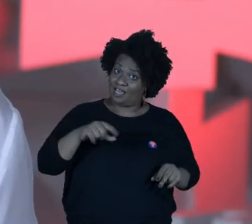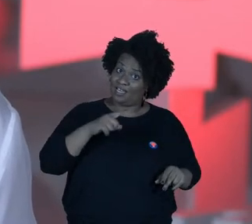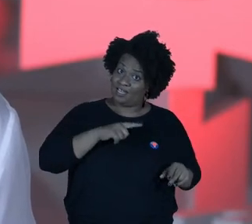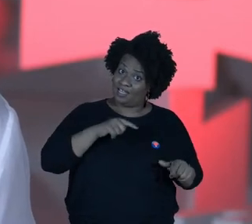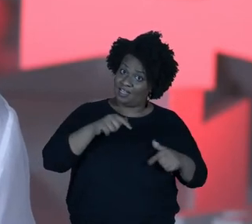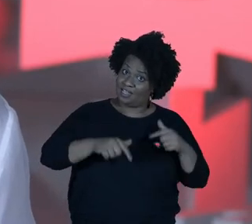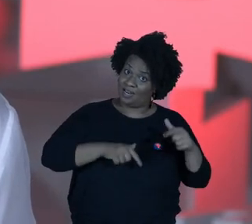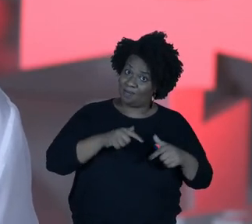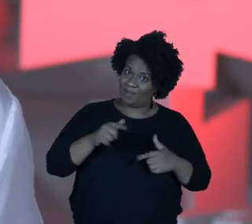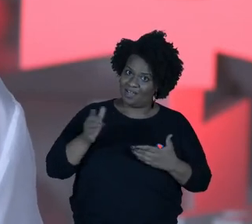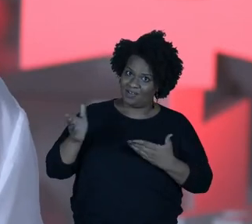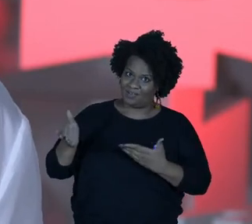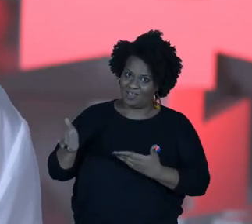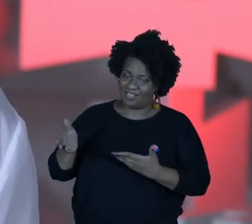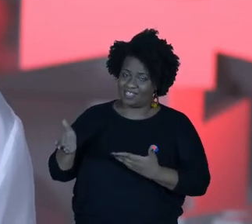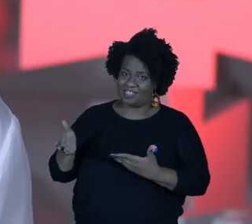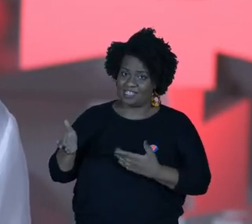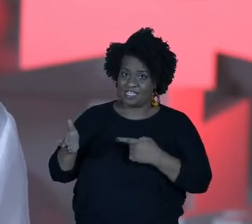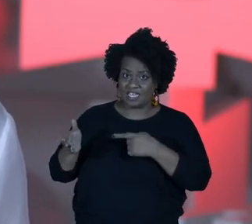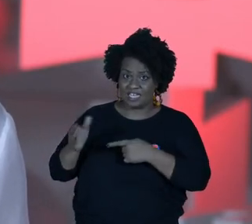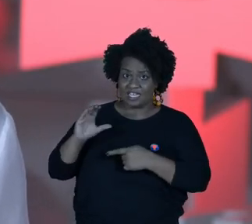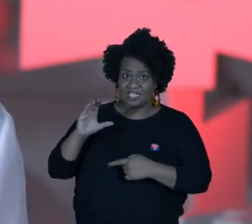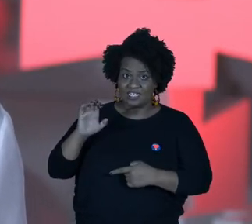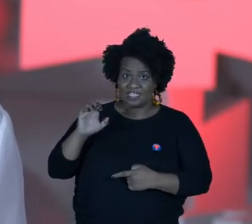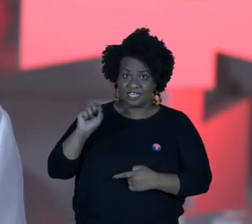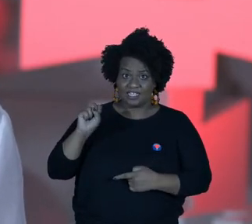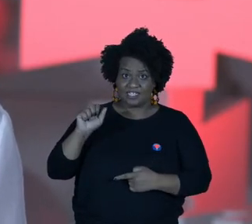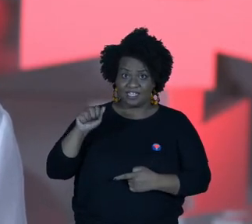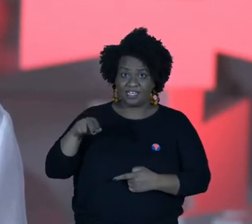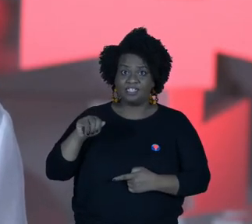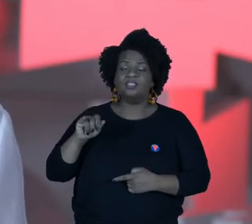Cézanne. E Cézanne, ele vai